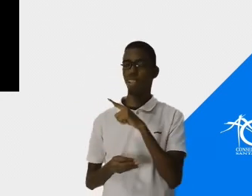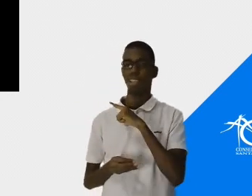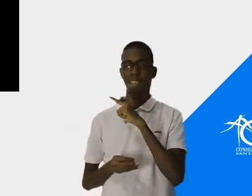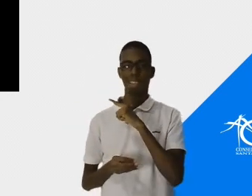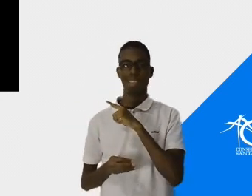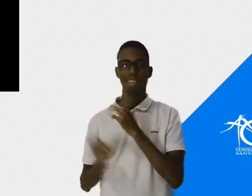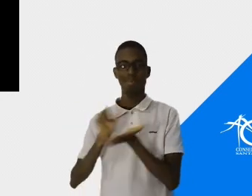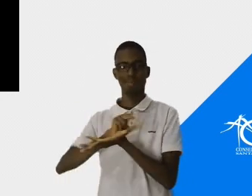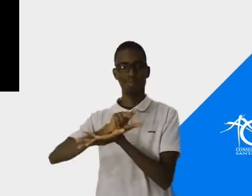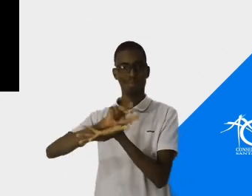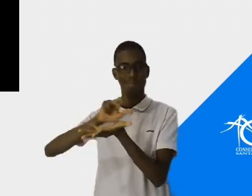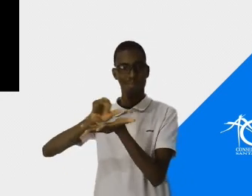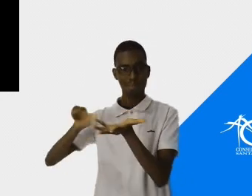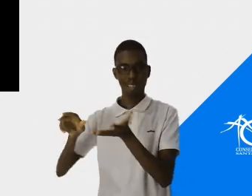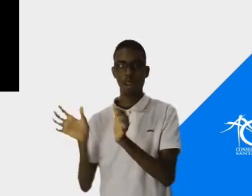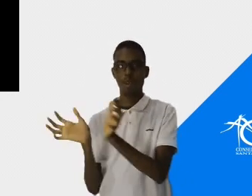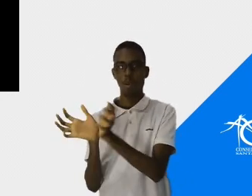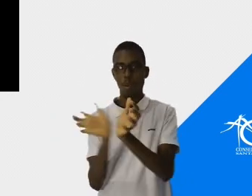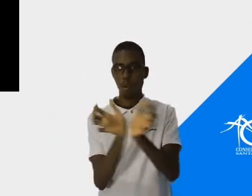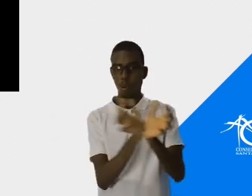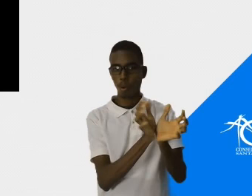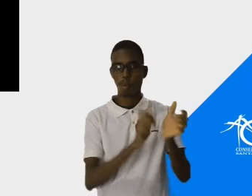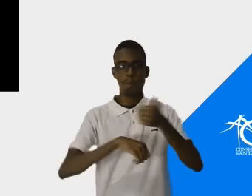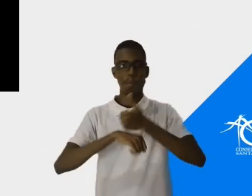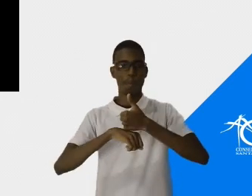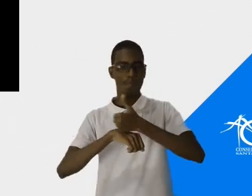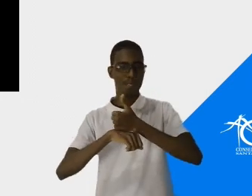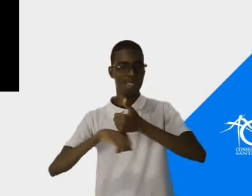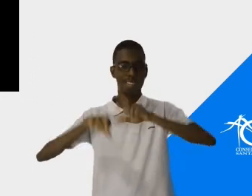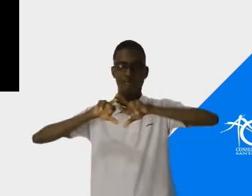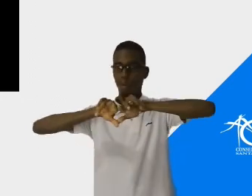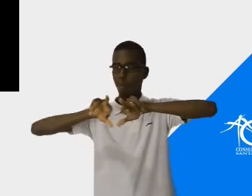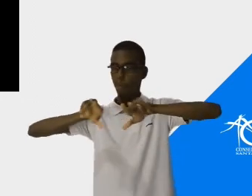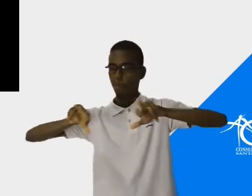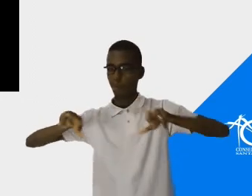uma equipe multiprofissional e